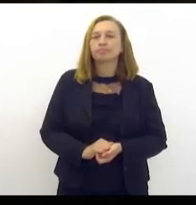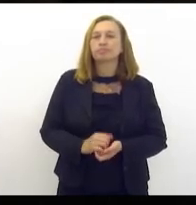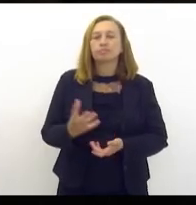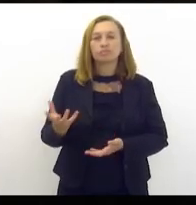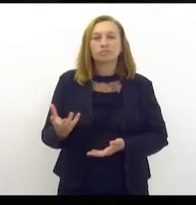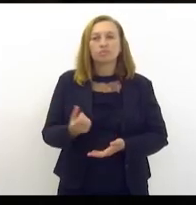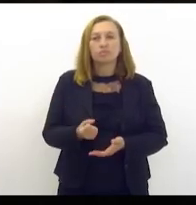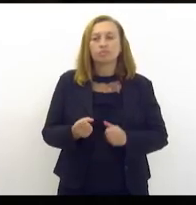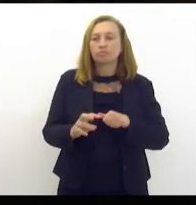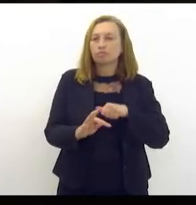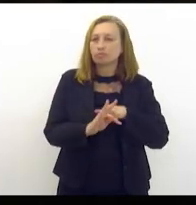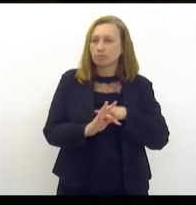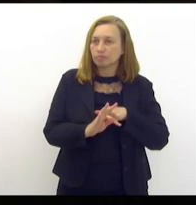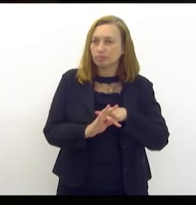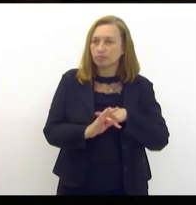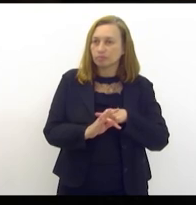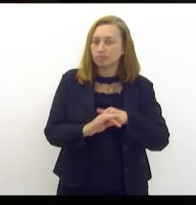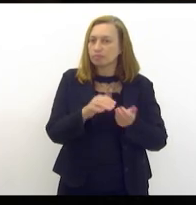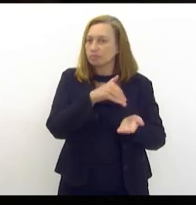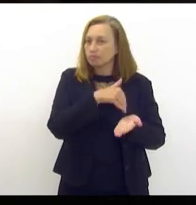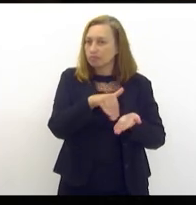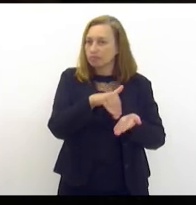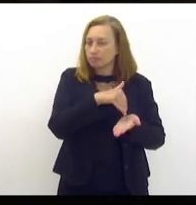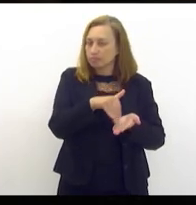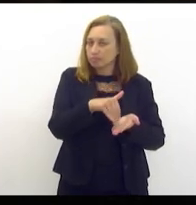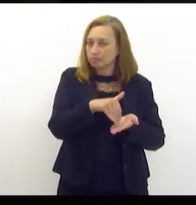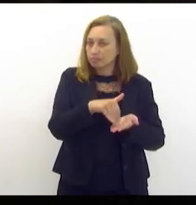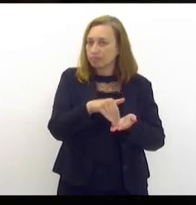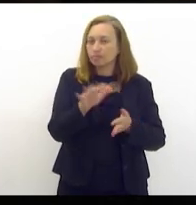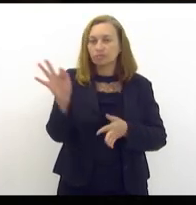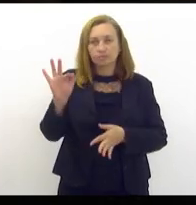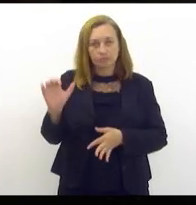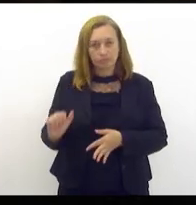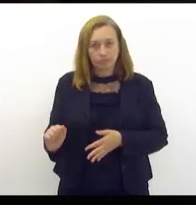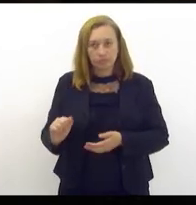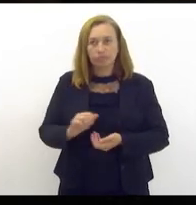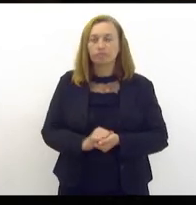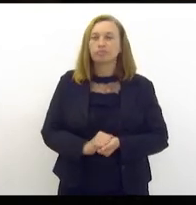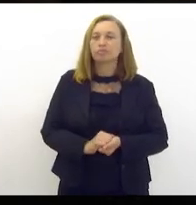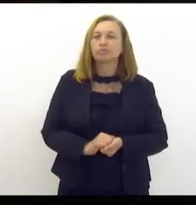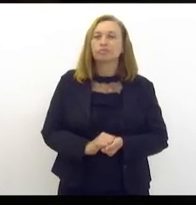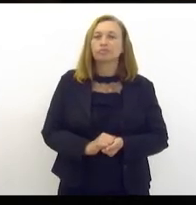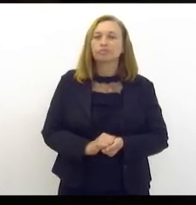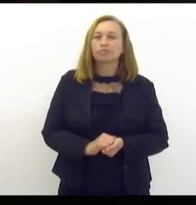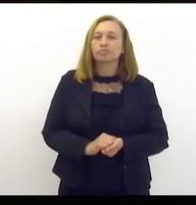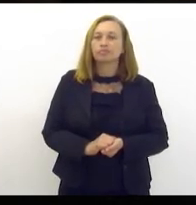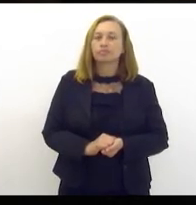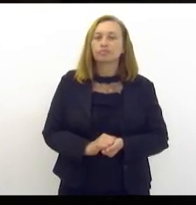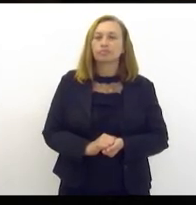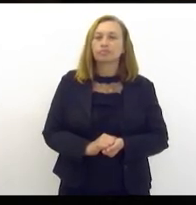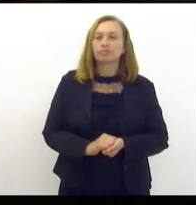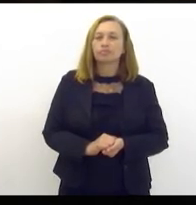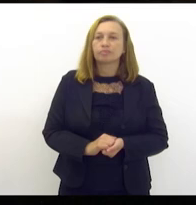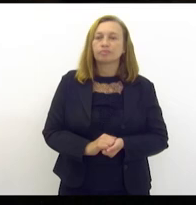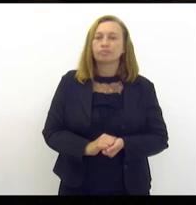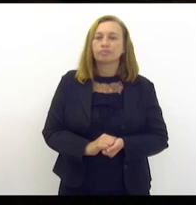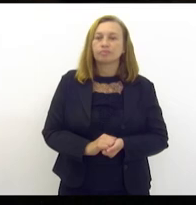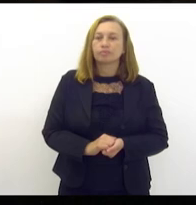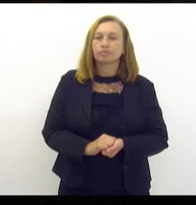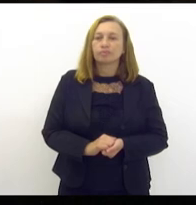os técnicos da Secretaria de Fazenda para exporem